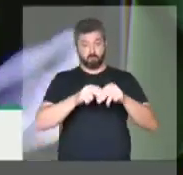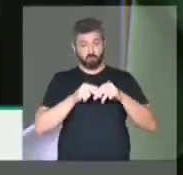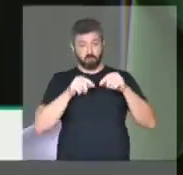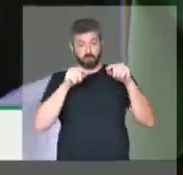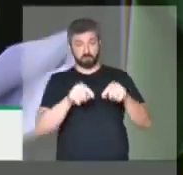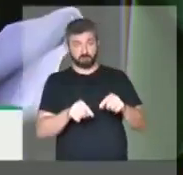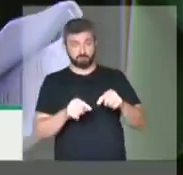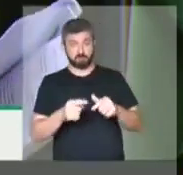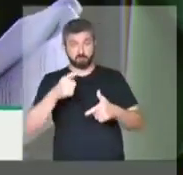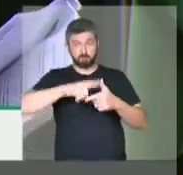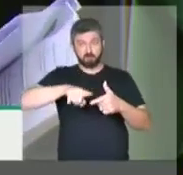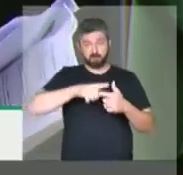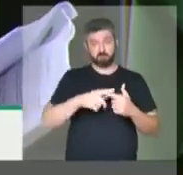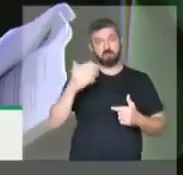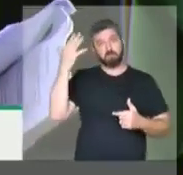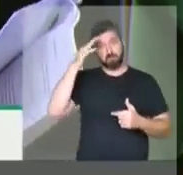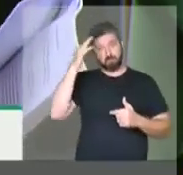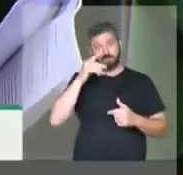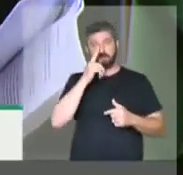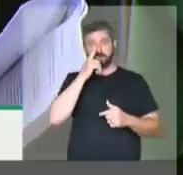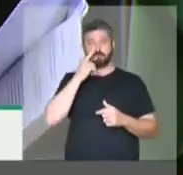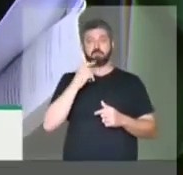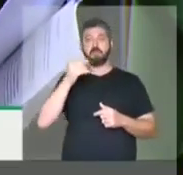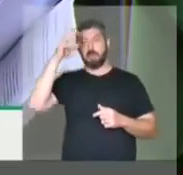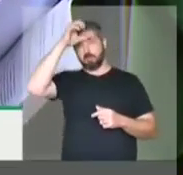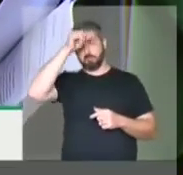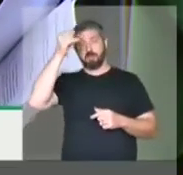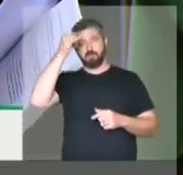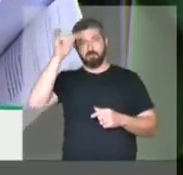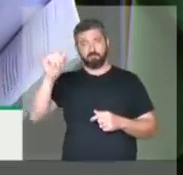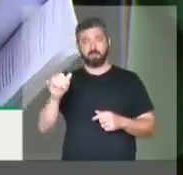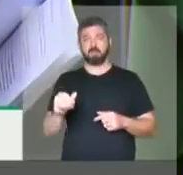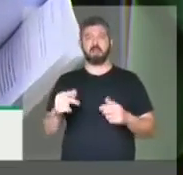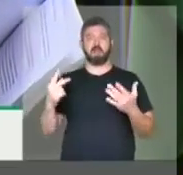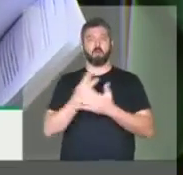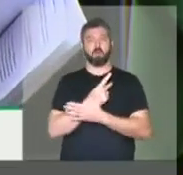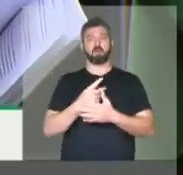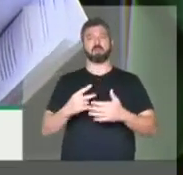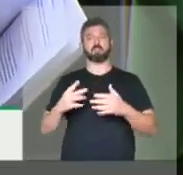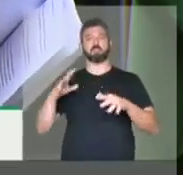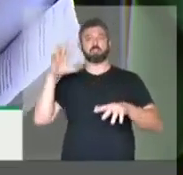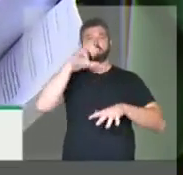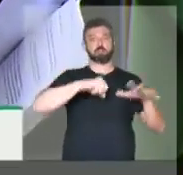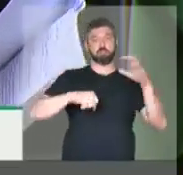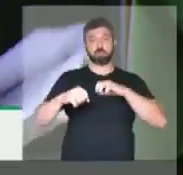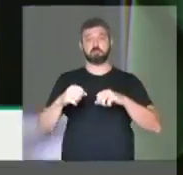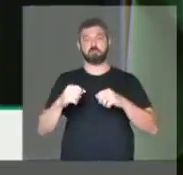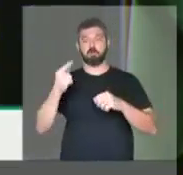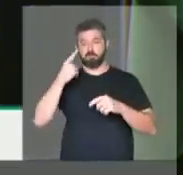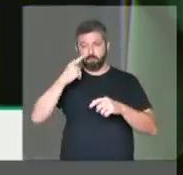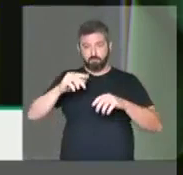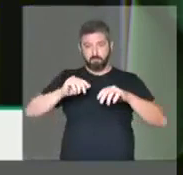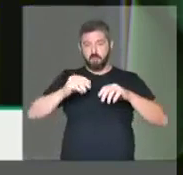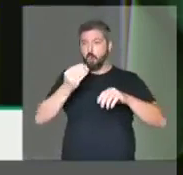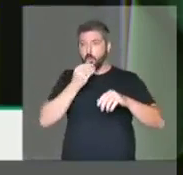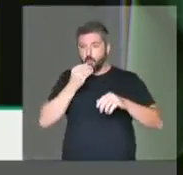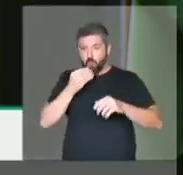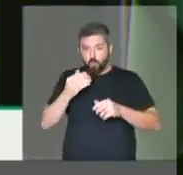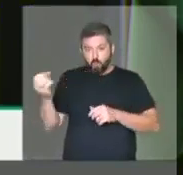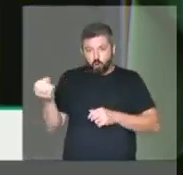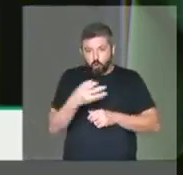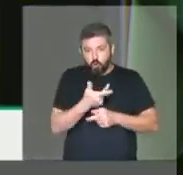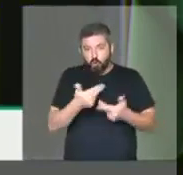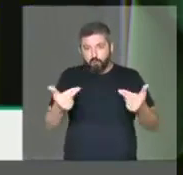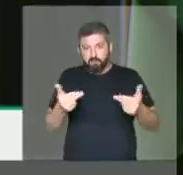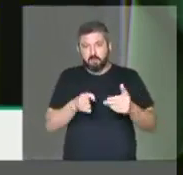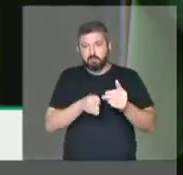elas, as crises, vamos aprender a evitar as suas recidivas e, mais importante, explorar as oportunidades